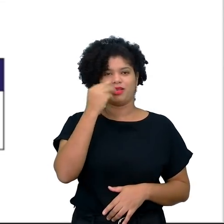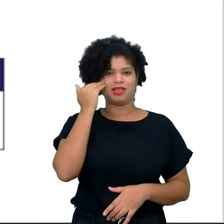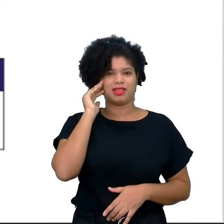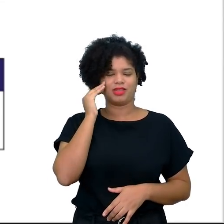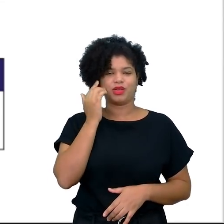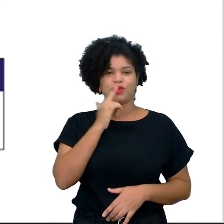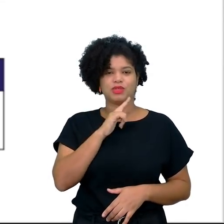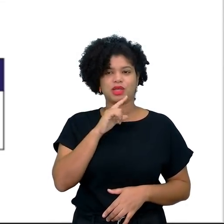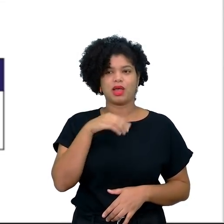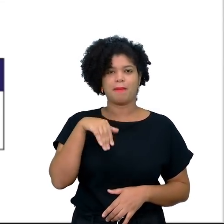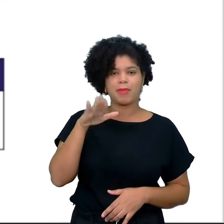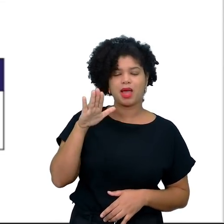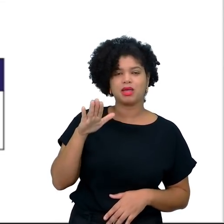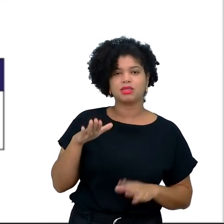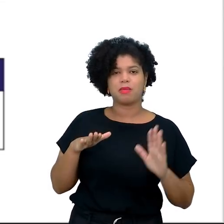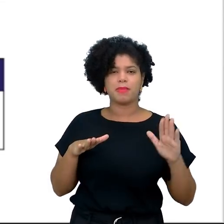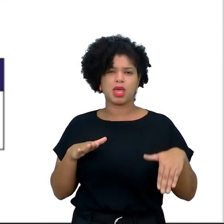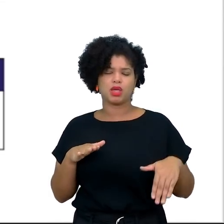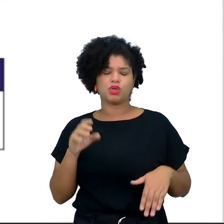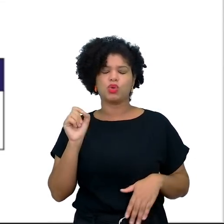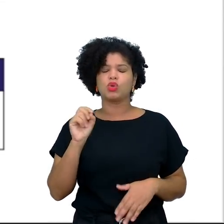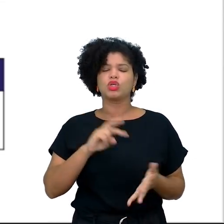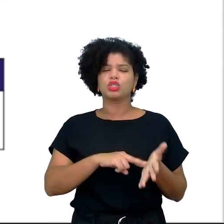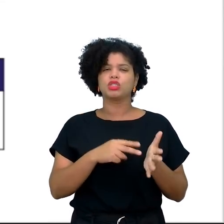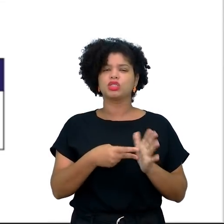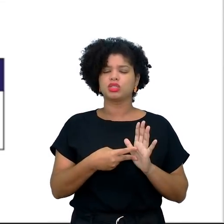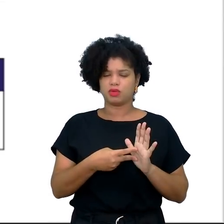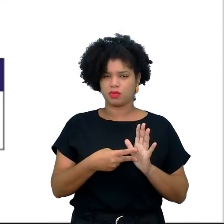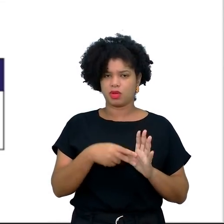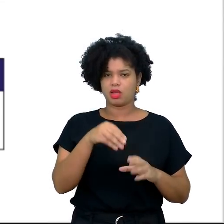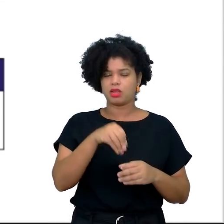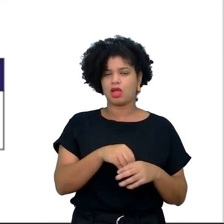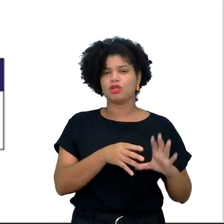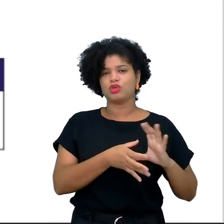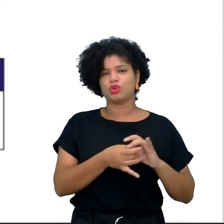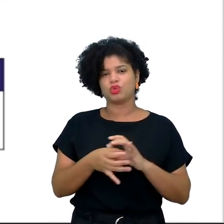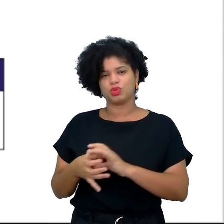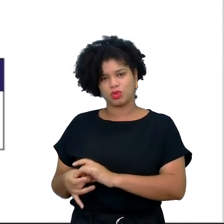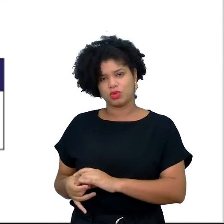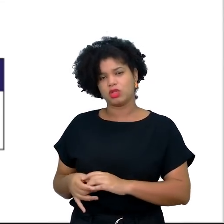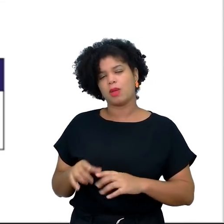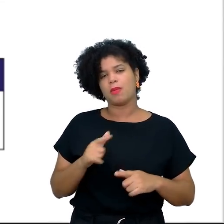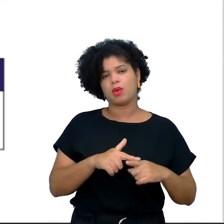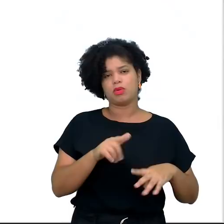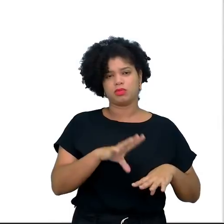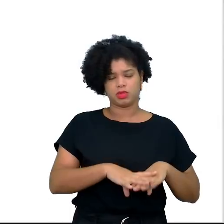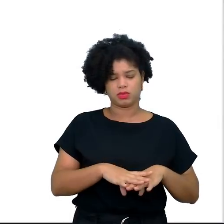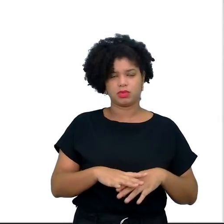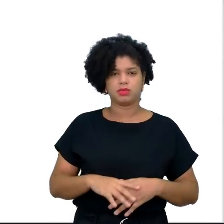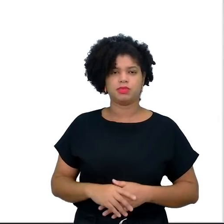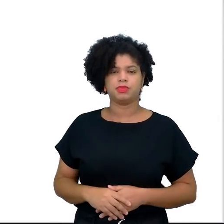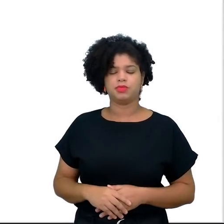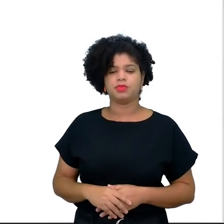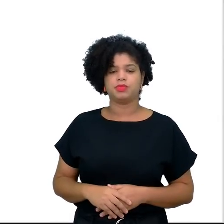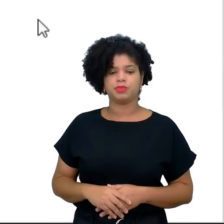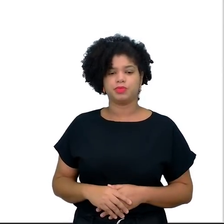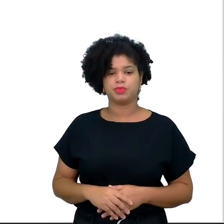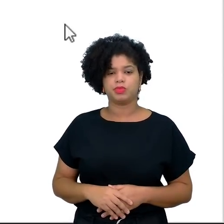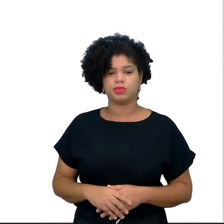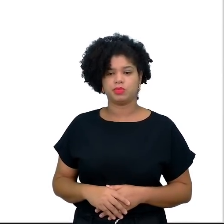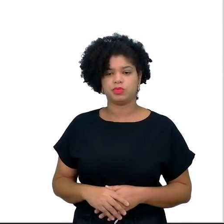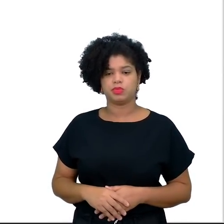matemáticos, o a mais, o a menos, e o que isso significa dentro de um contexto, de uma situação problema.